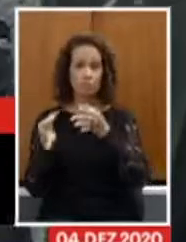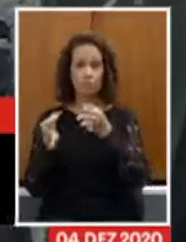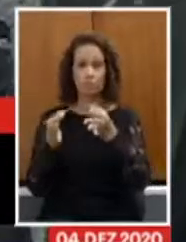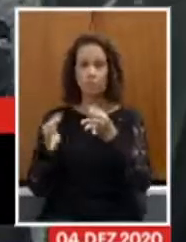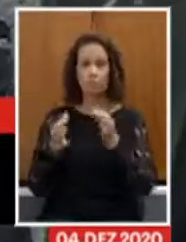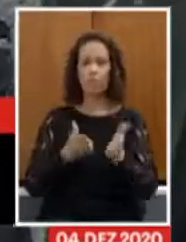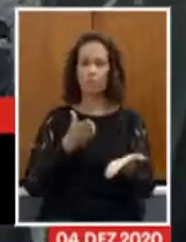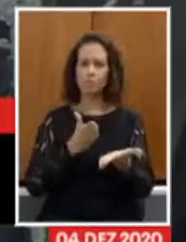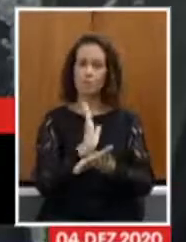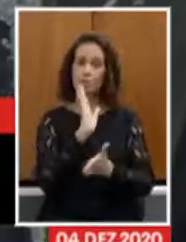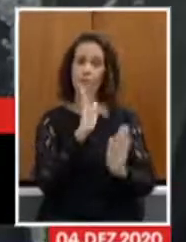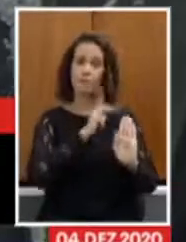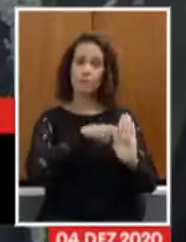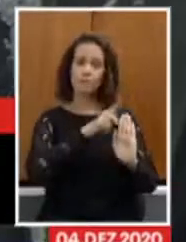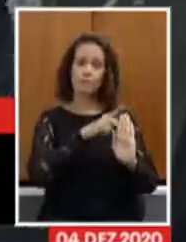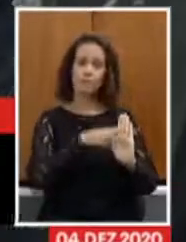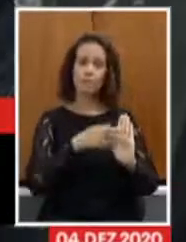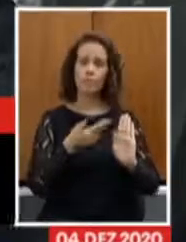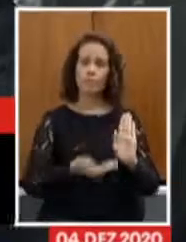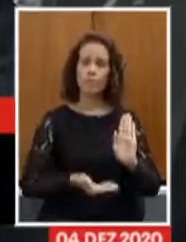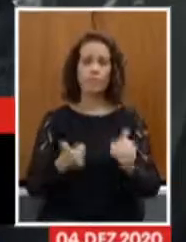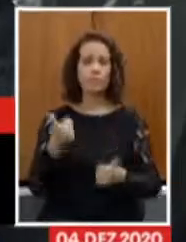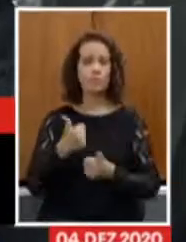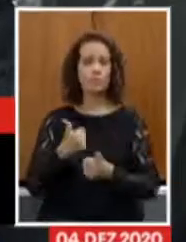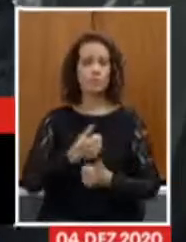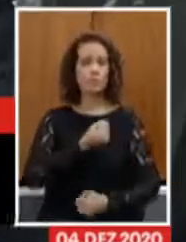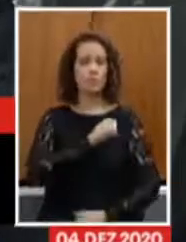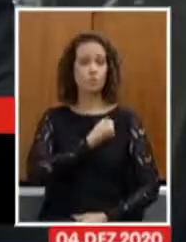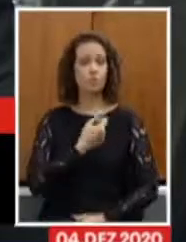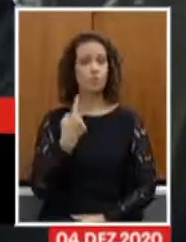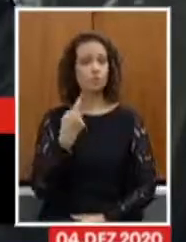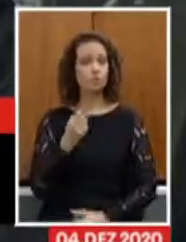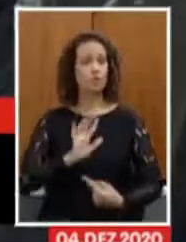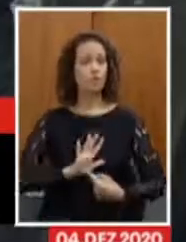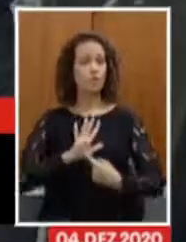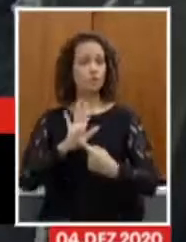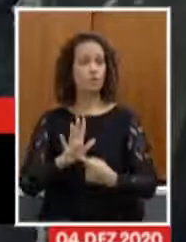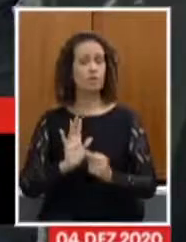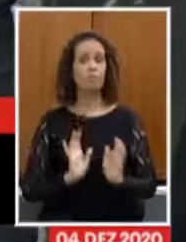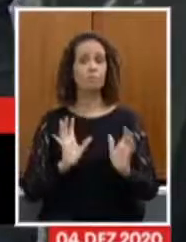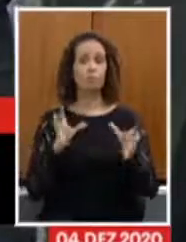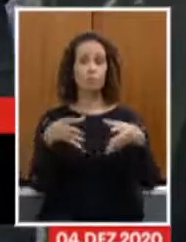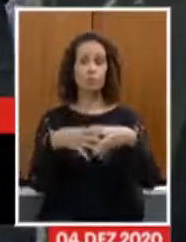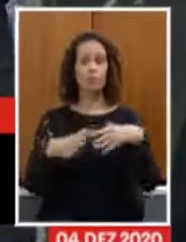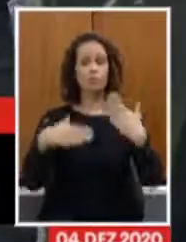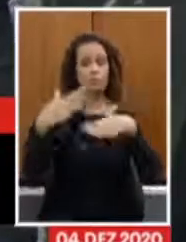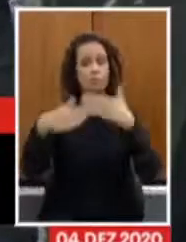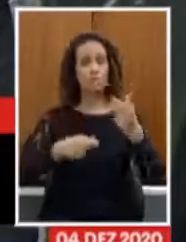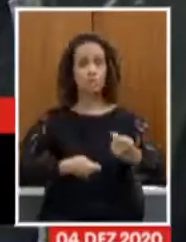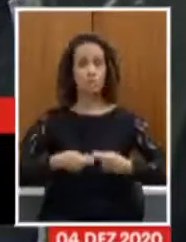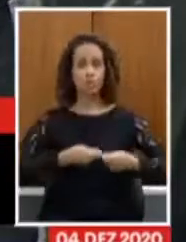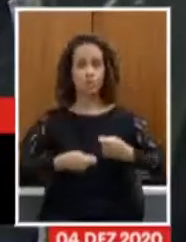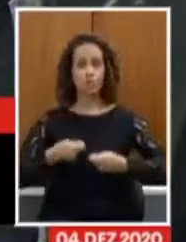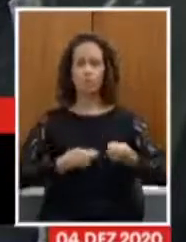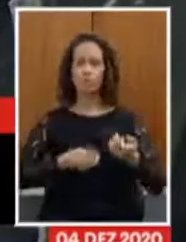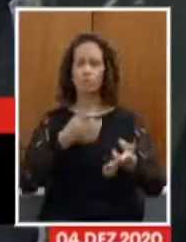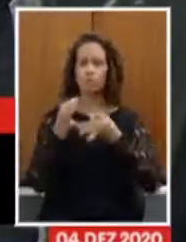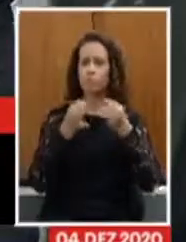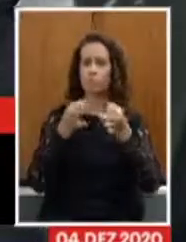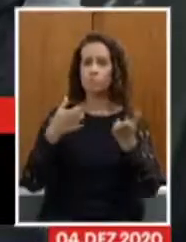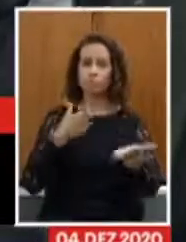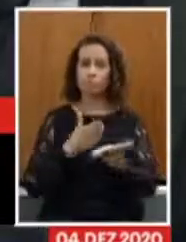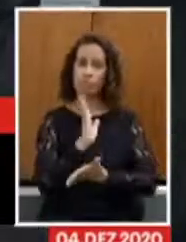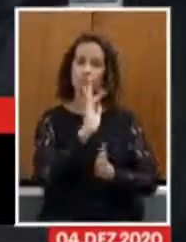pela aprovação do projeto na forma do substitutivo número 1 que apresentou. A Comissão de Desenvolvimento Econômico opinou pela aprovação